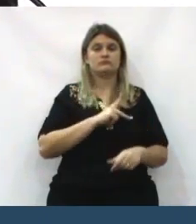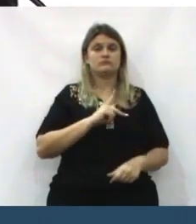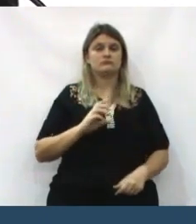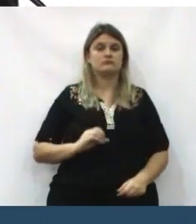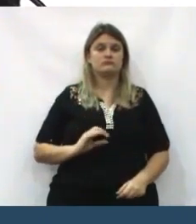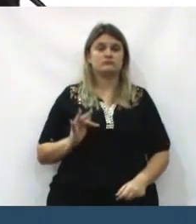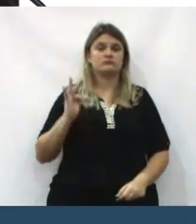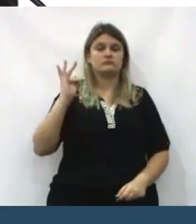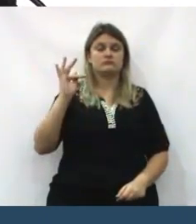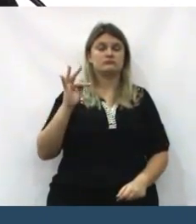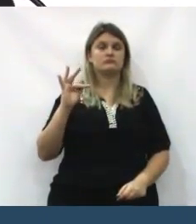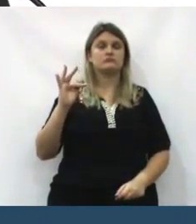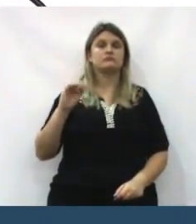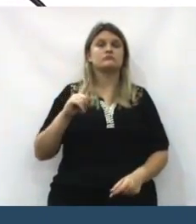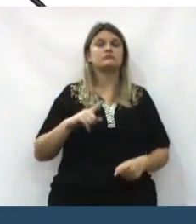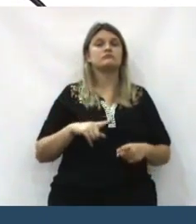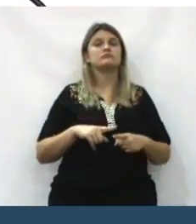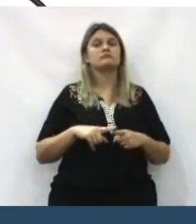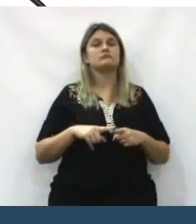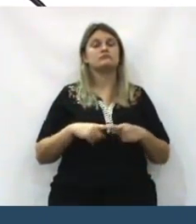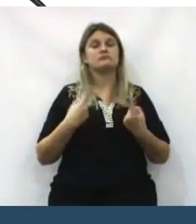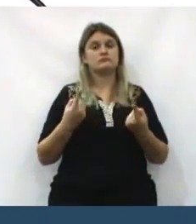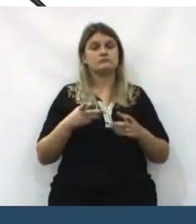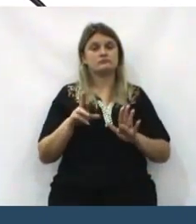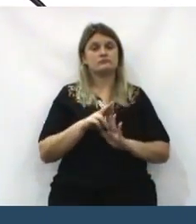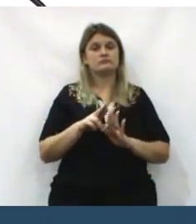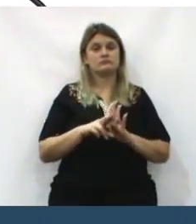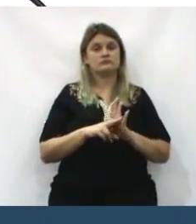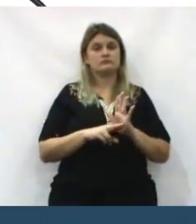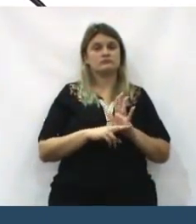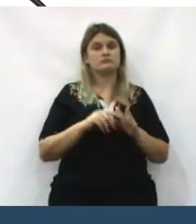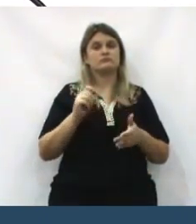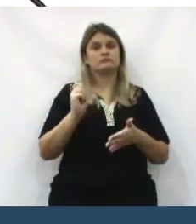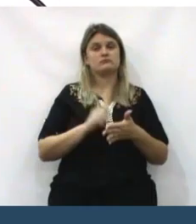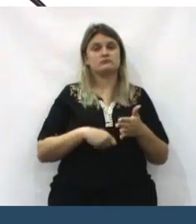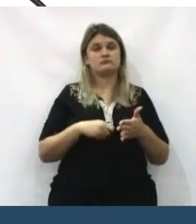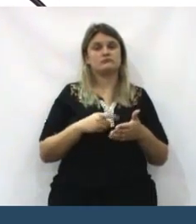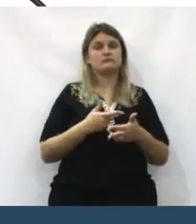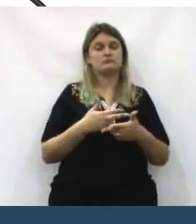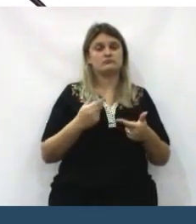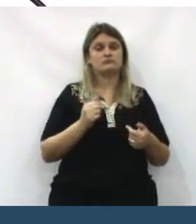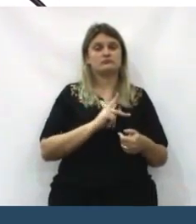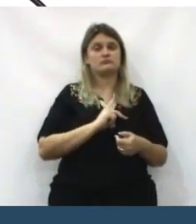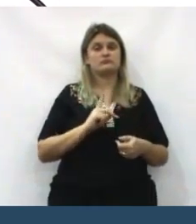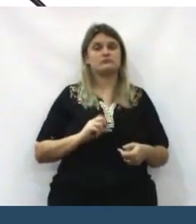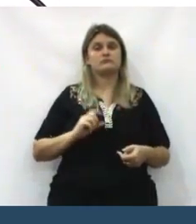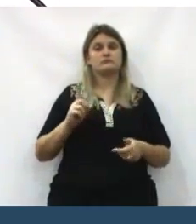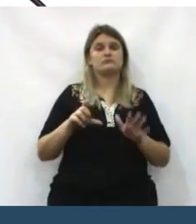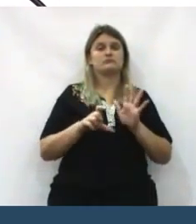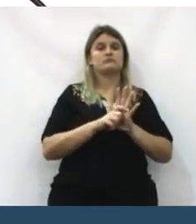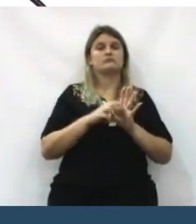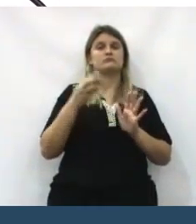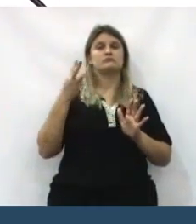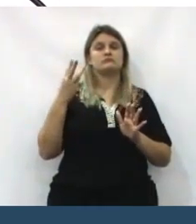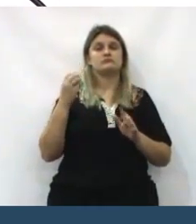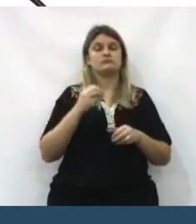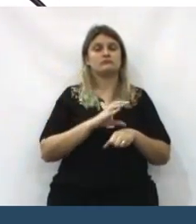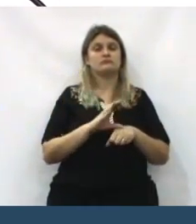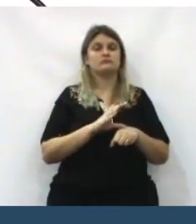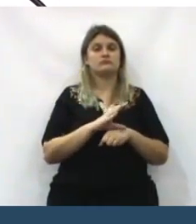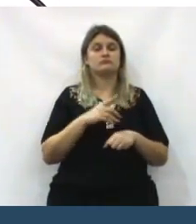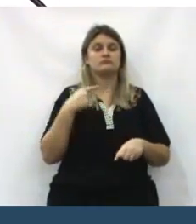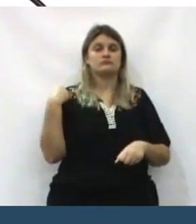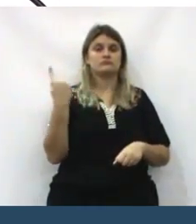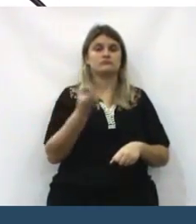Poder Público Federal. Mas esse tipo de norma, locais, contratos, porque contratos públicos, artigo 30 da Constituição,